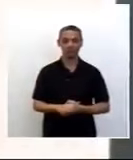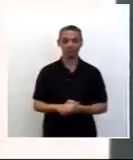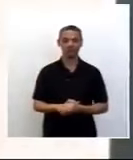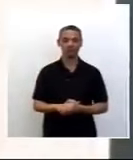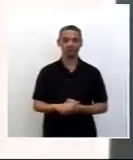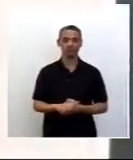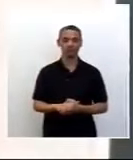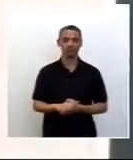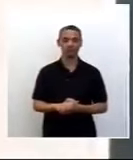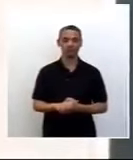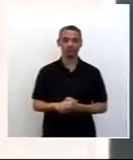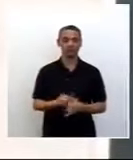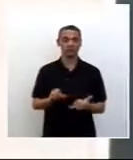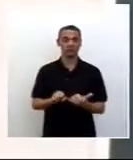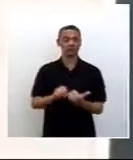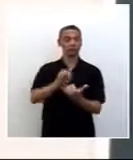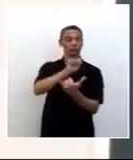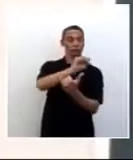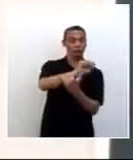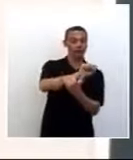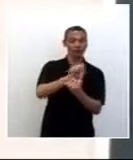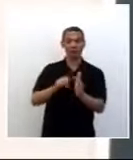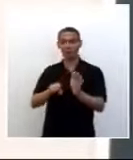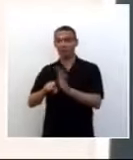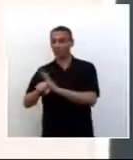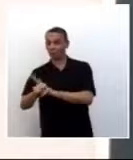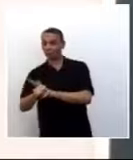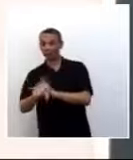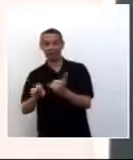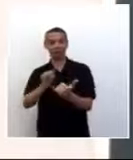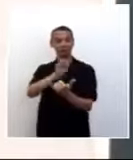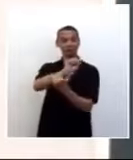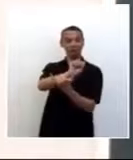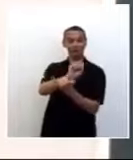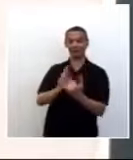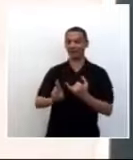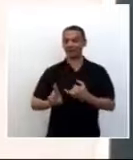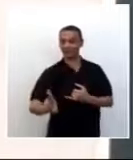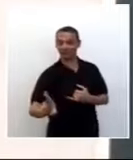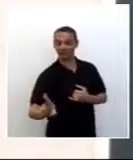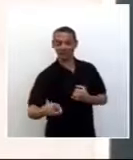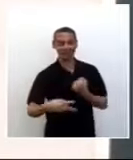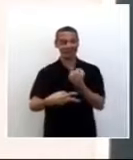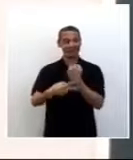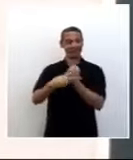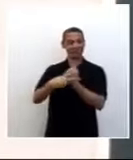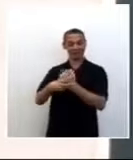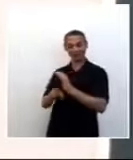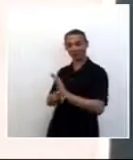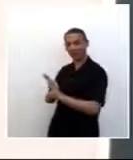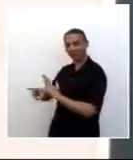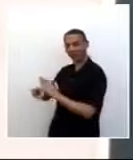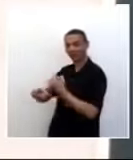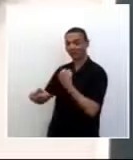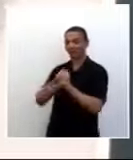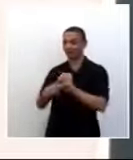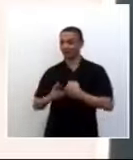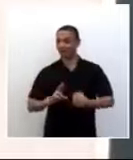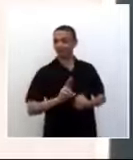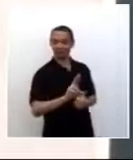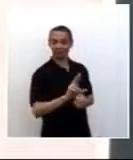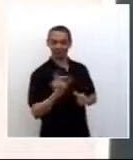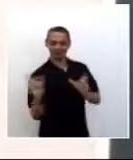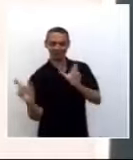Sujeito da pergunta Sujeito da resposta verbo da pergunta verbo da resposta